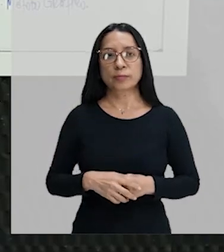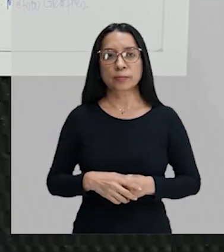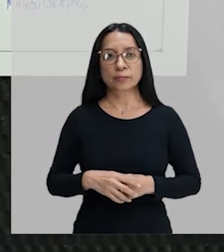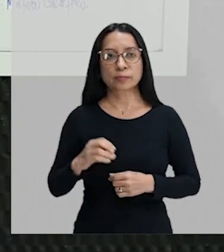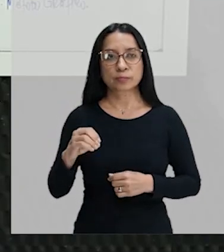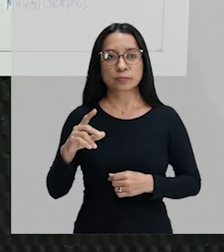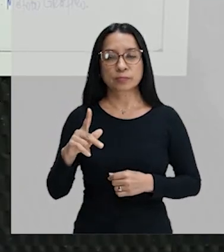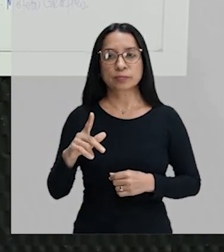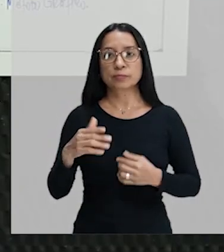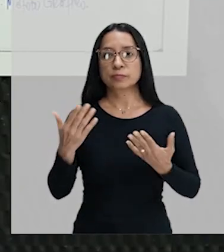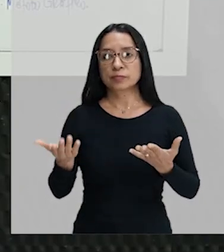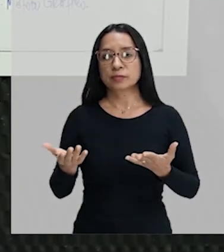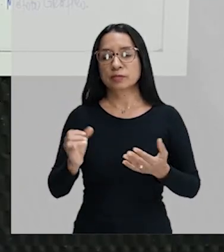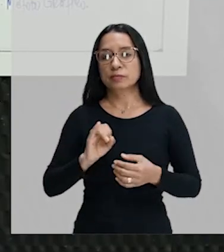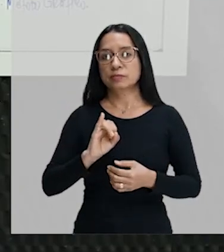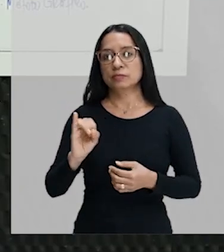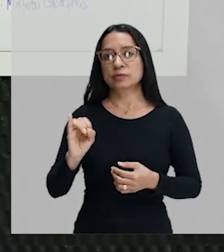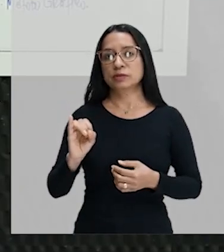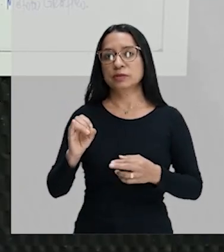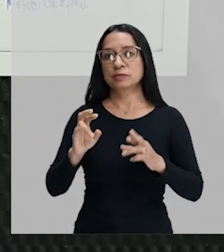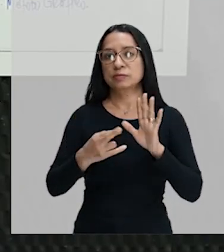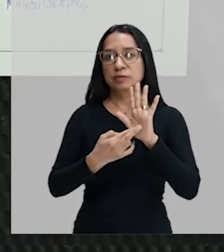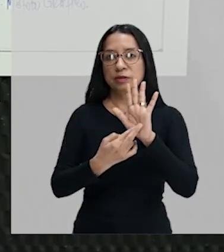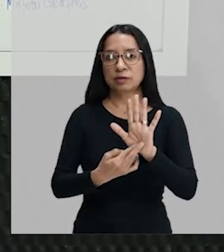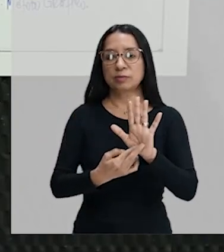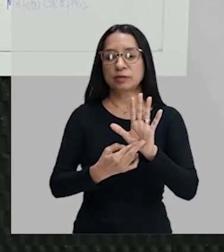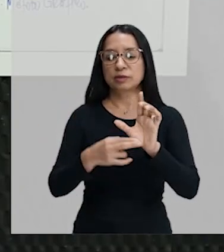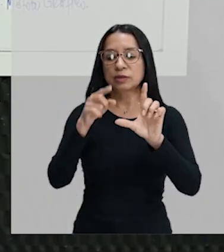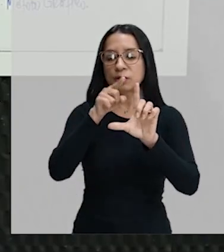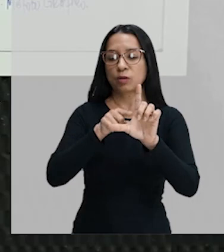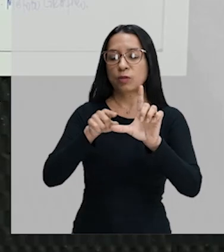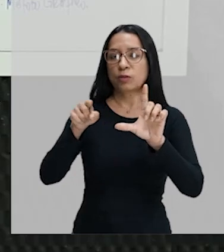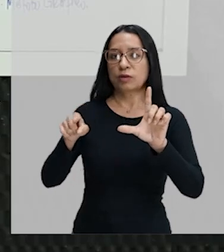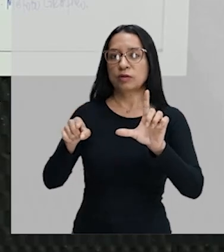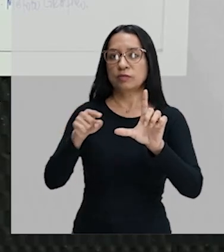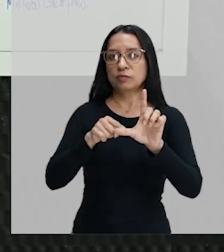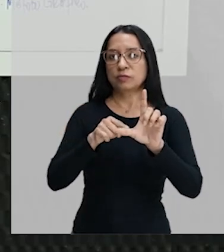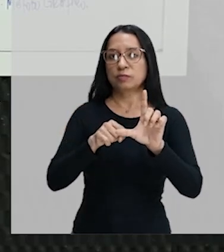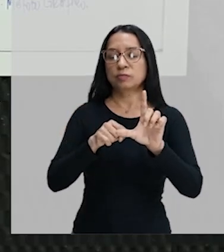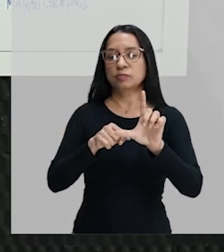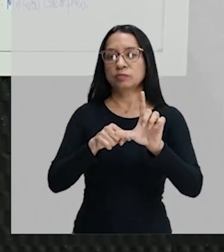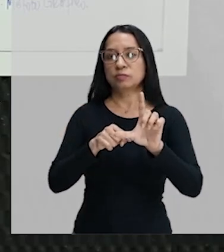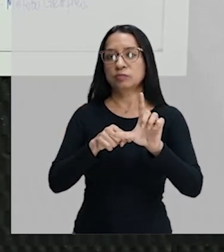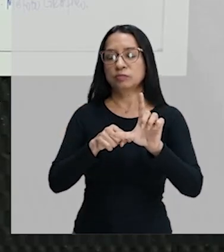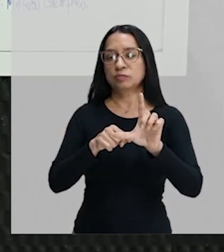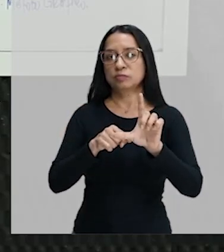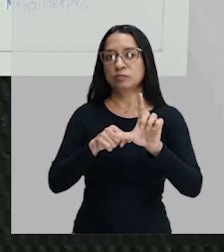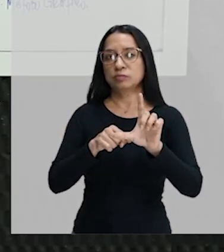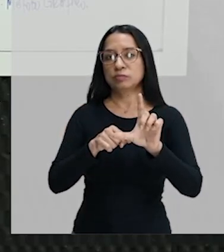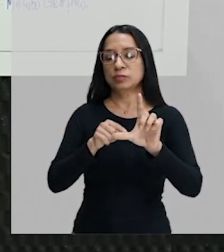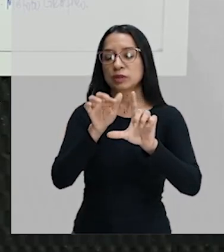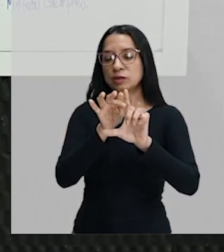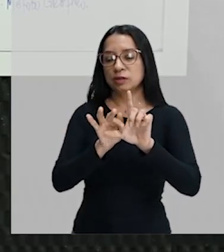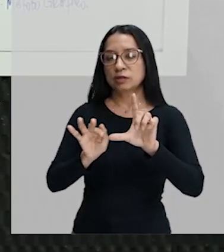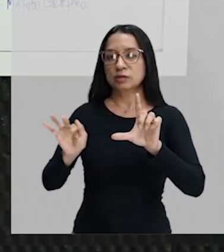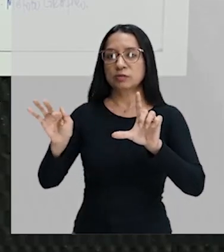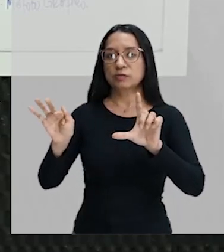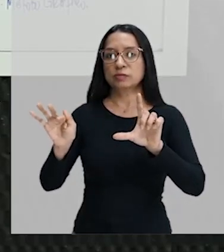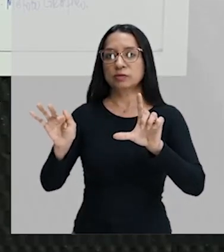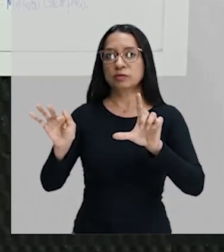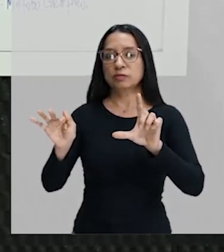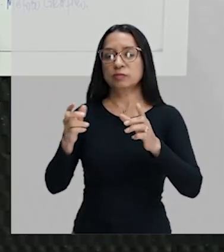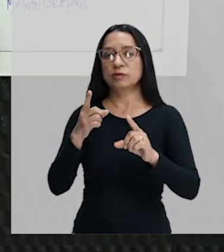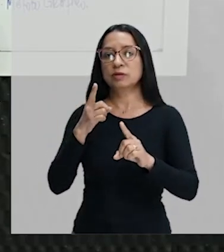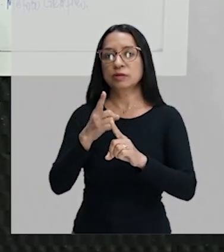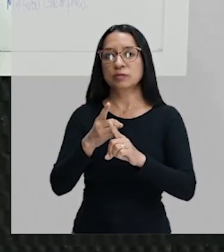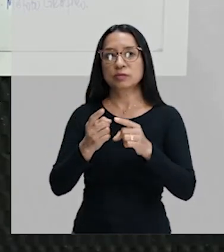Ok? Então, turma, se eu for representar o gráfico dessa função, eu ia encontrar um